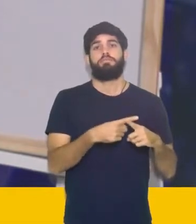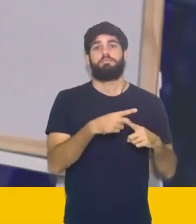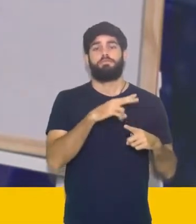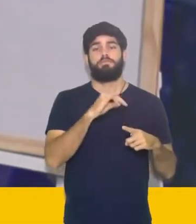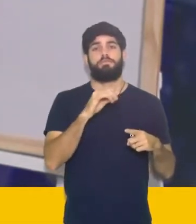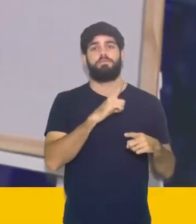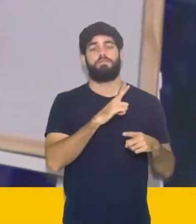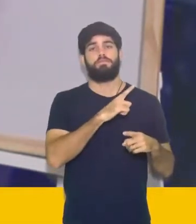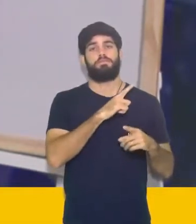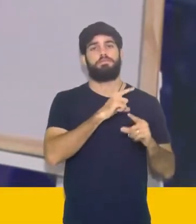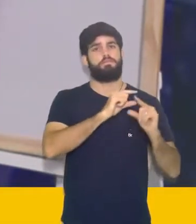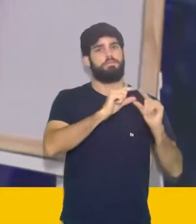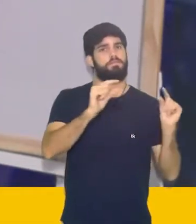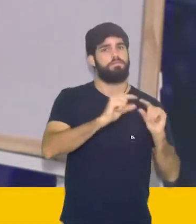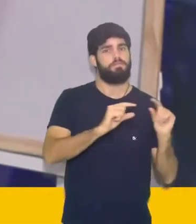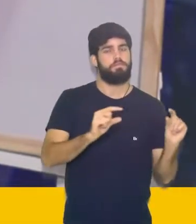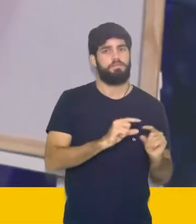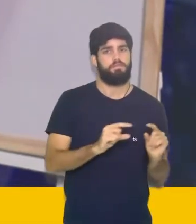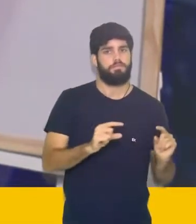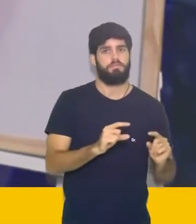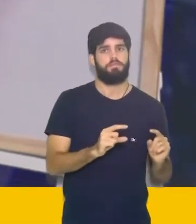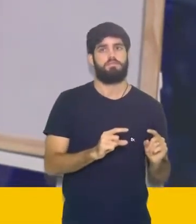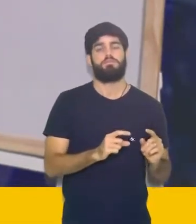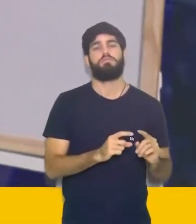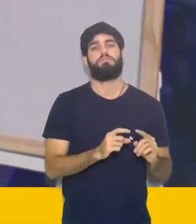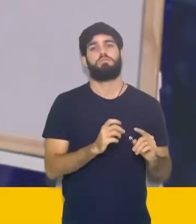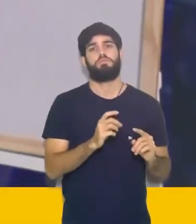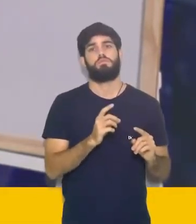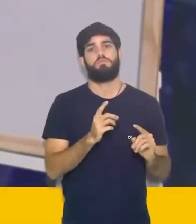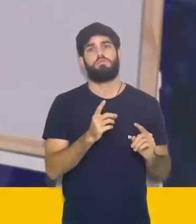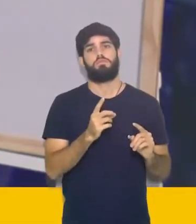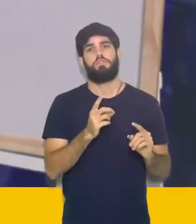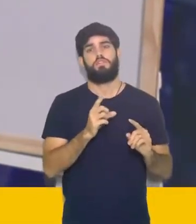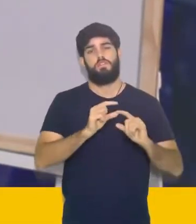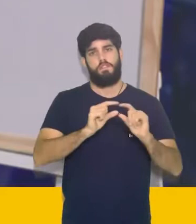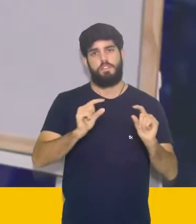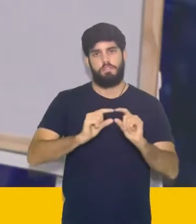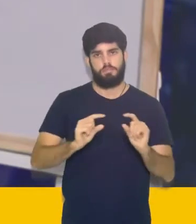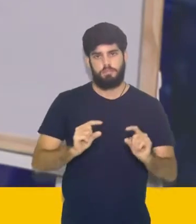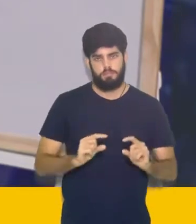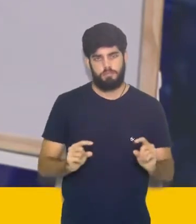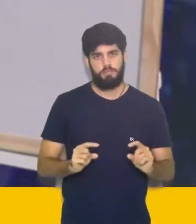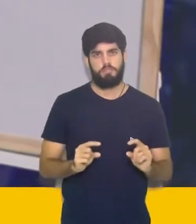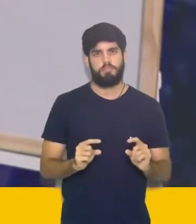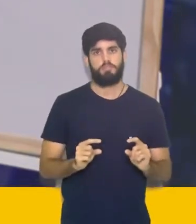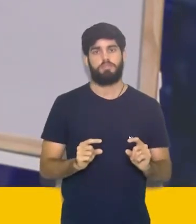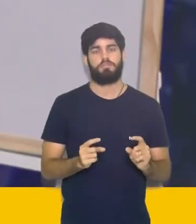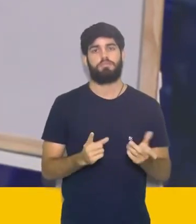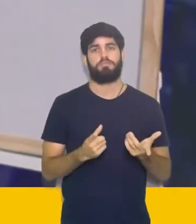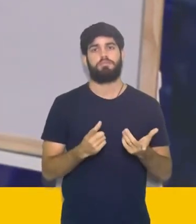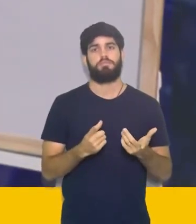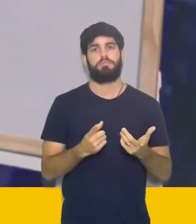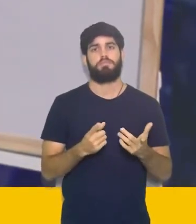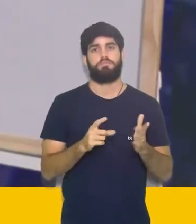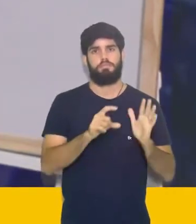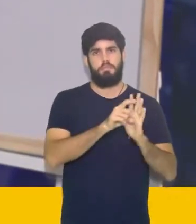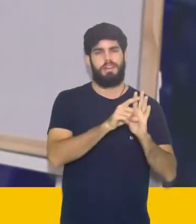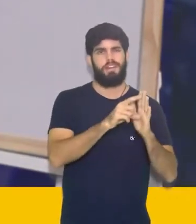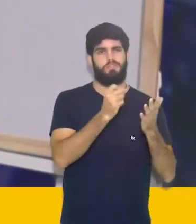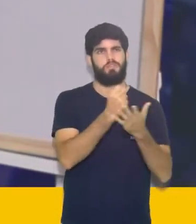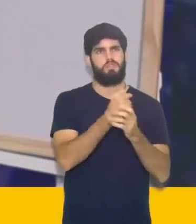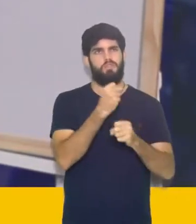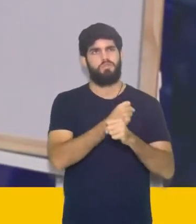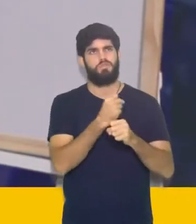ter linhas que se concluirão aqui. Então isso é verso. É um parágrafo construído em